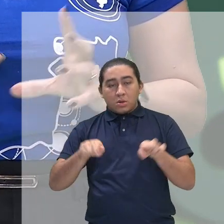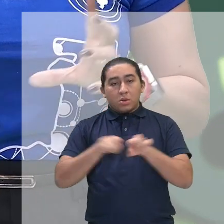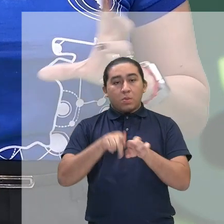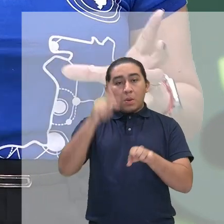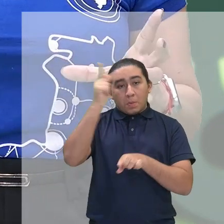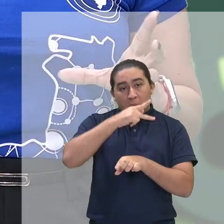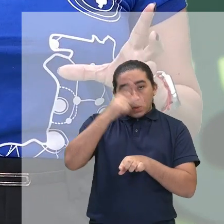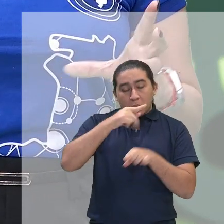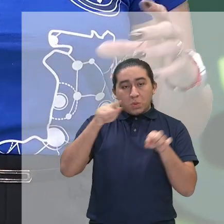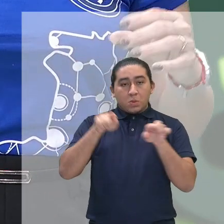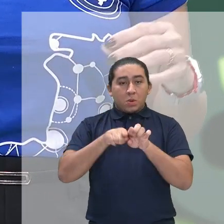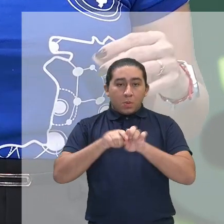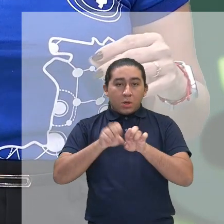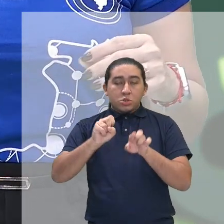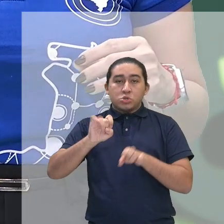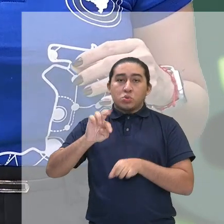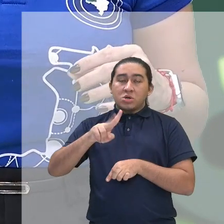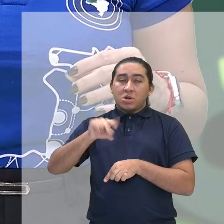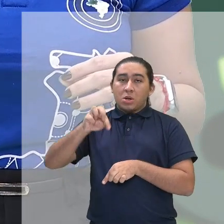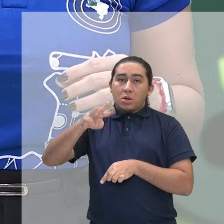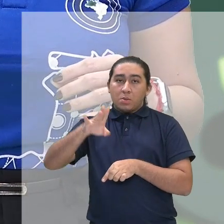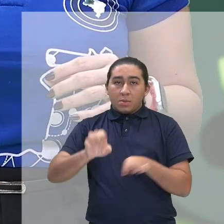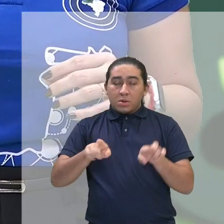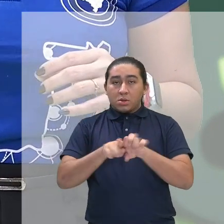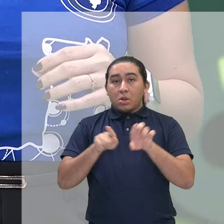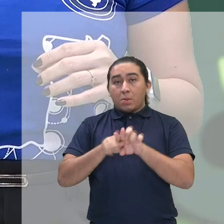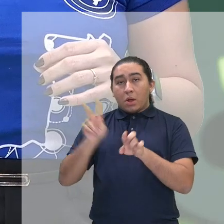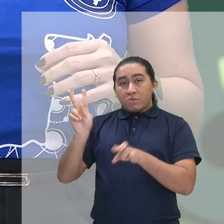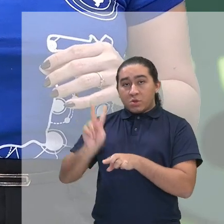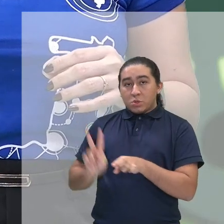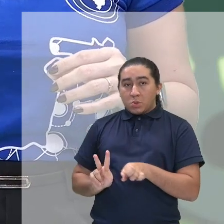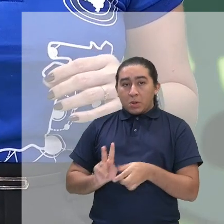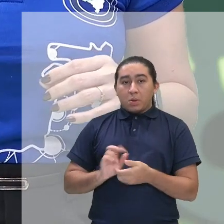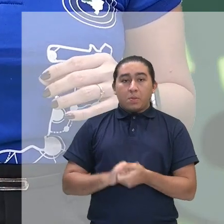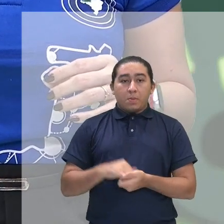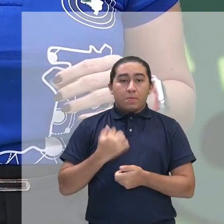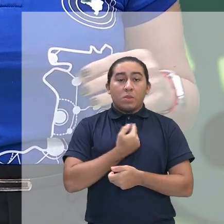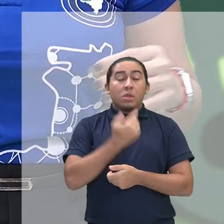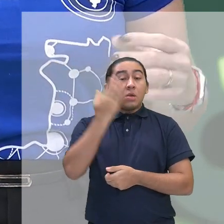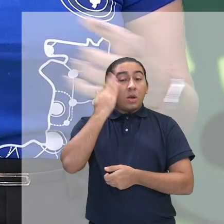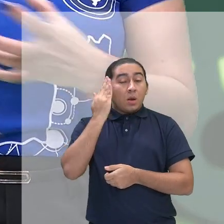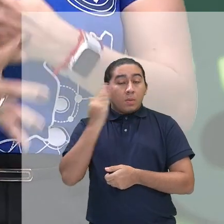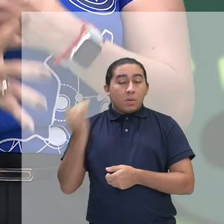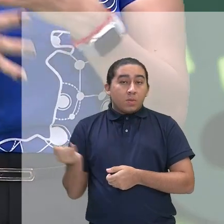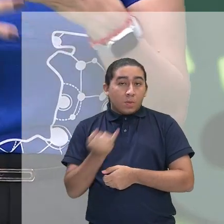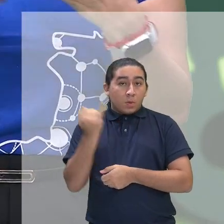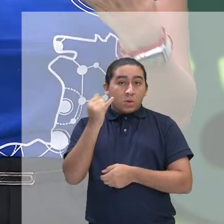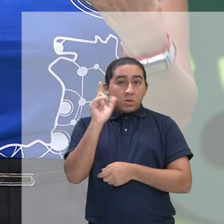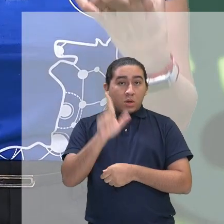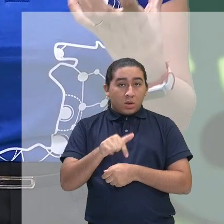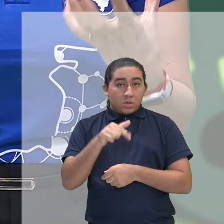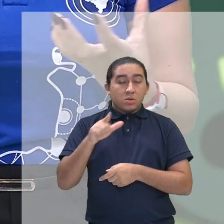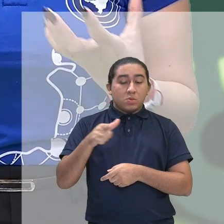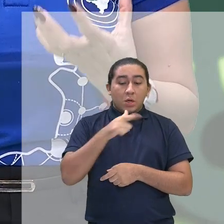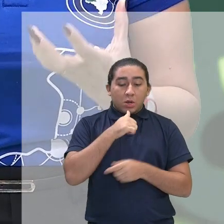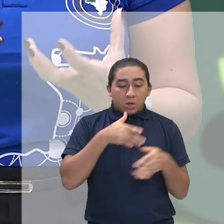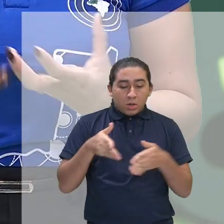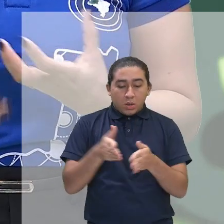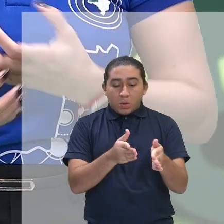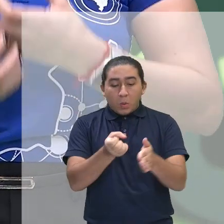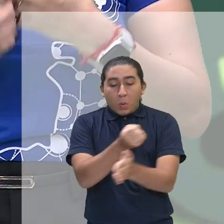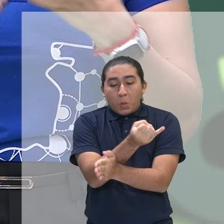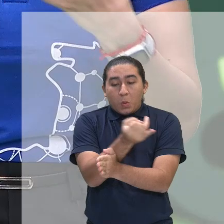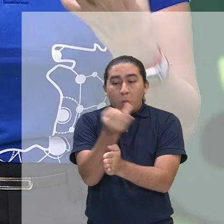Suriname e Venezuela. Né? Então, a gente sabe da grande importância da bacia amazônica, né? A grande quantidade ali